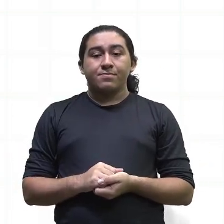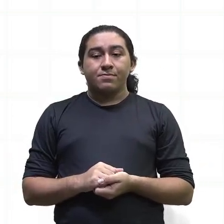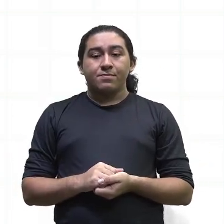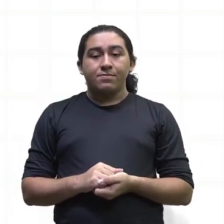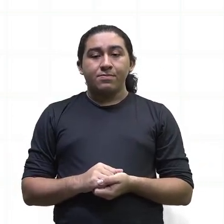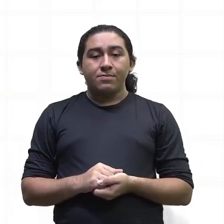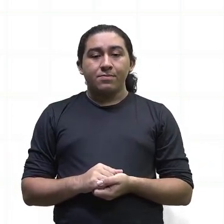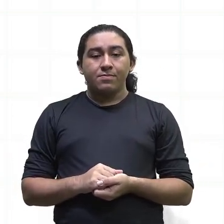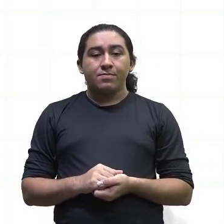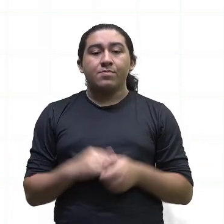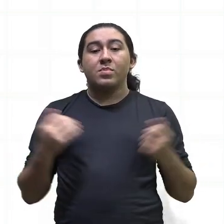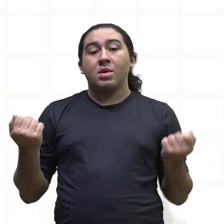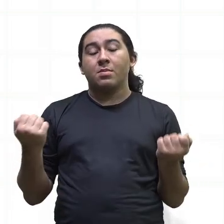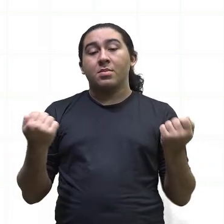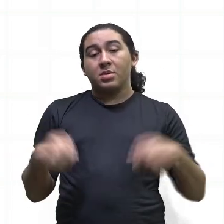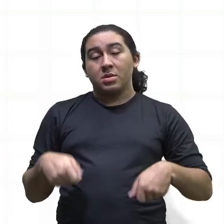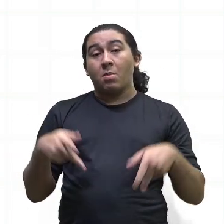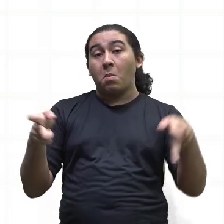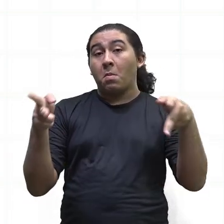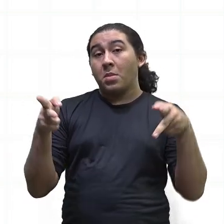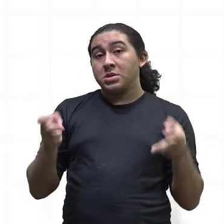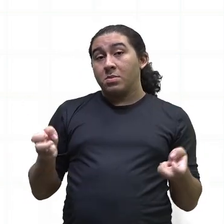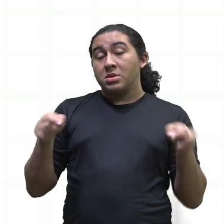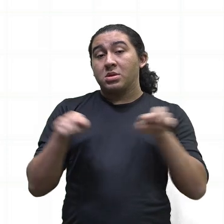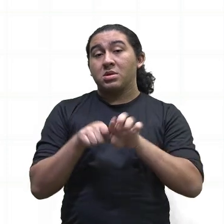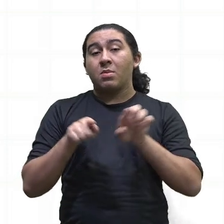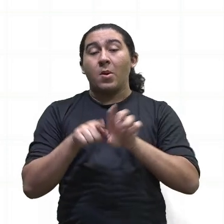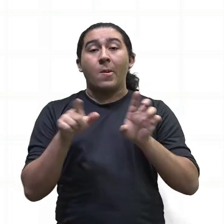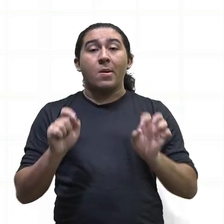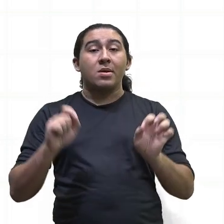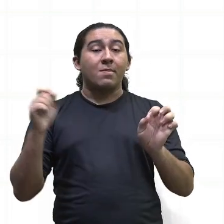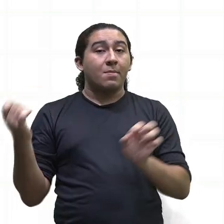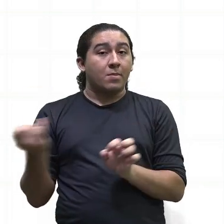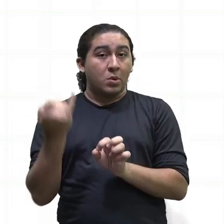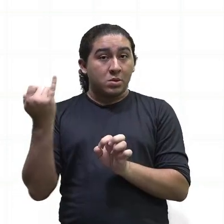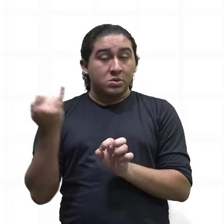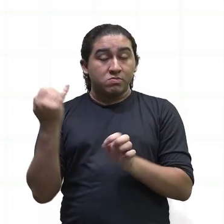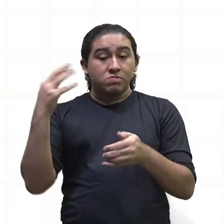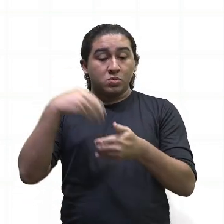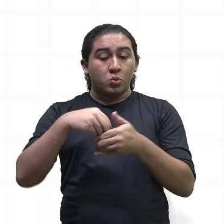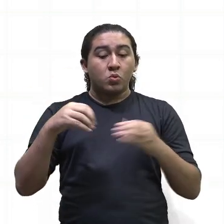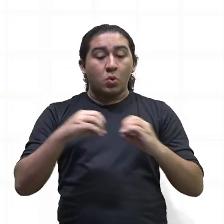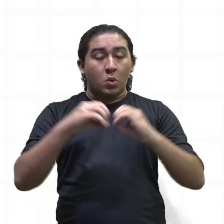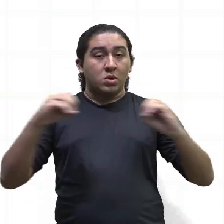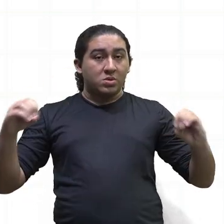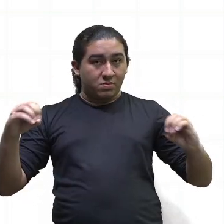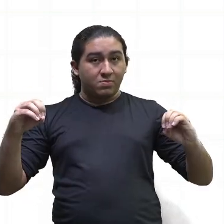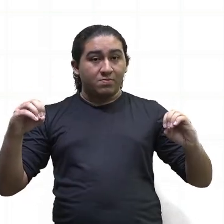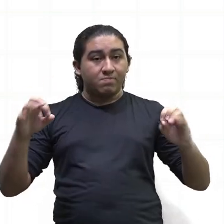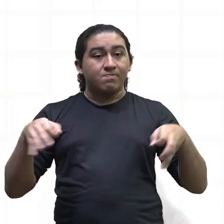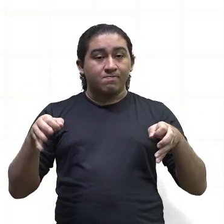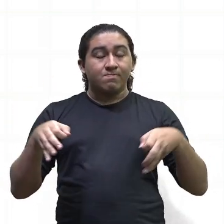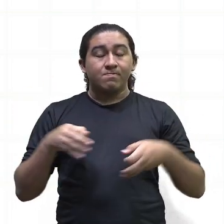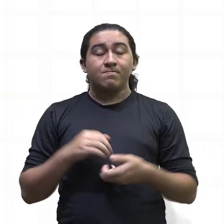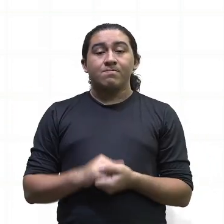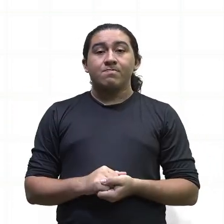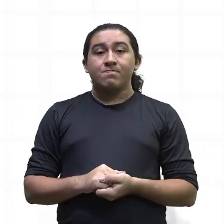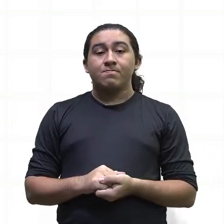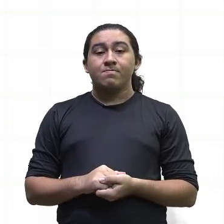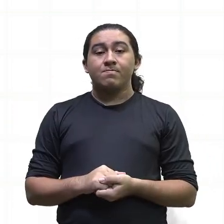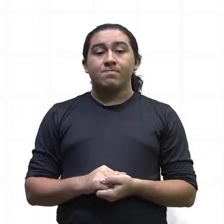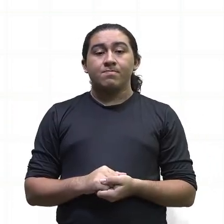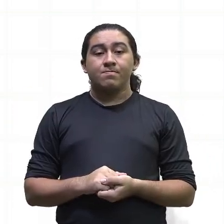vocês conseguem perceber aí o que é de essencial dentro do nosso